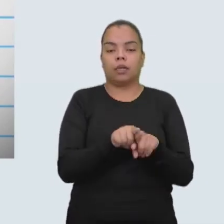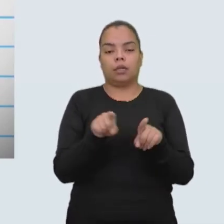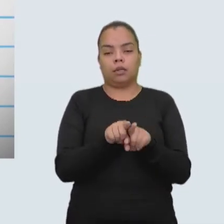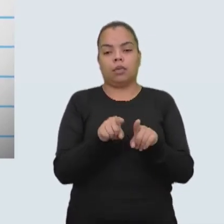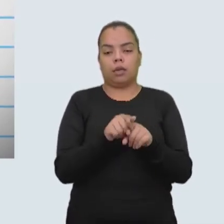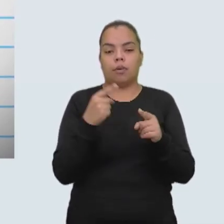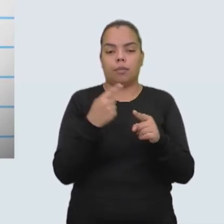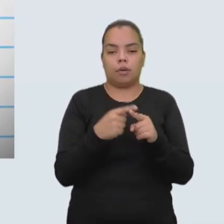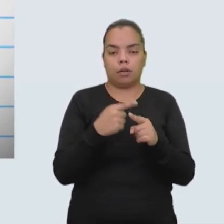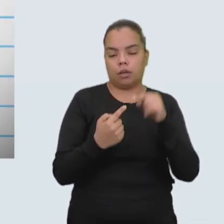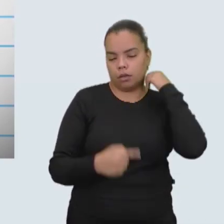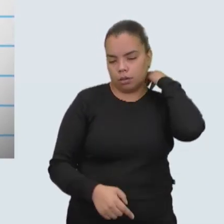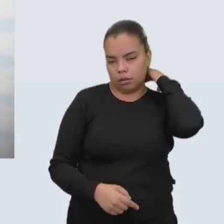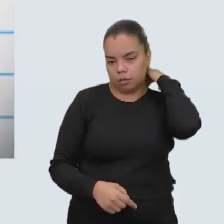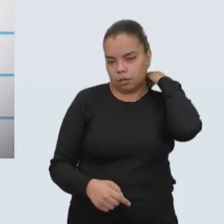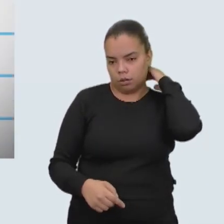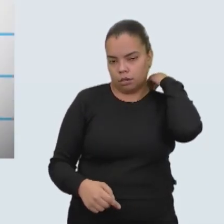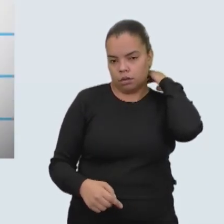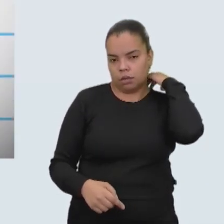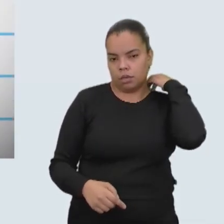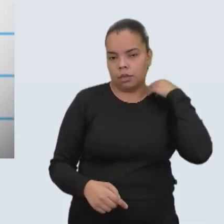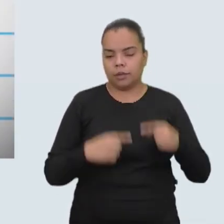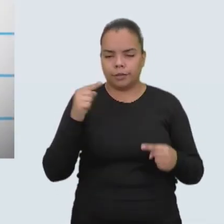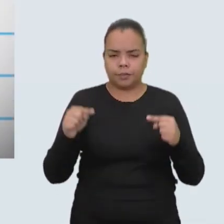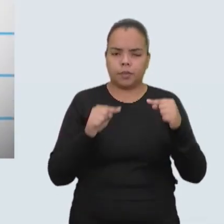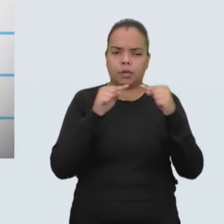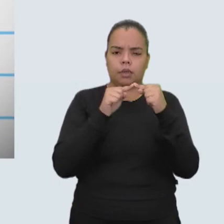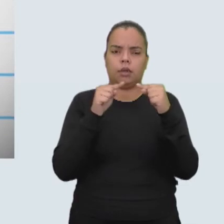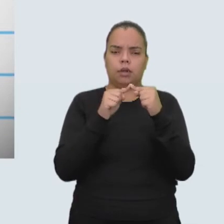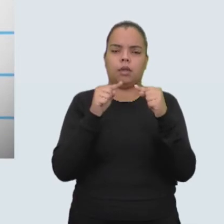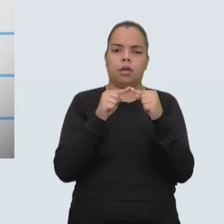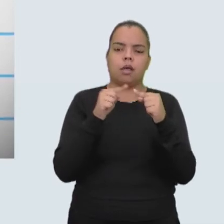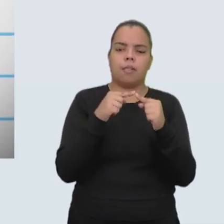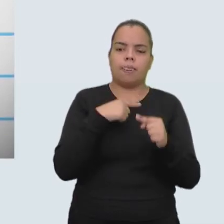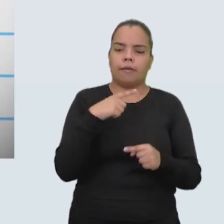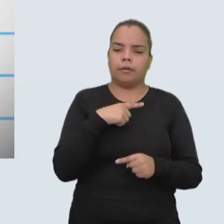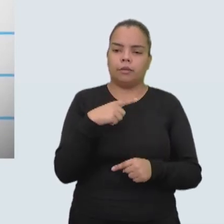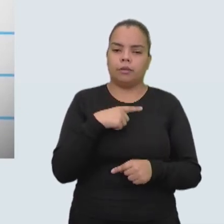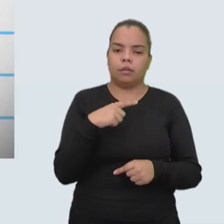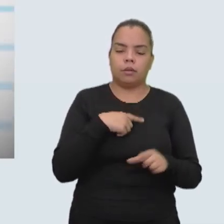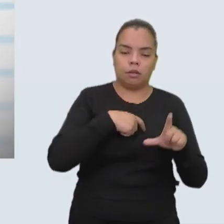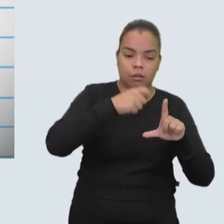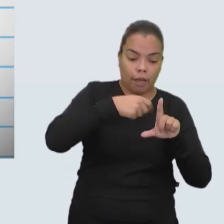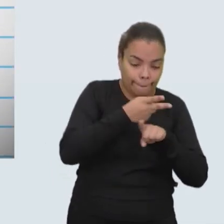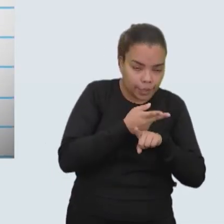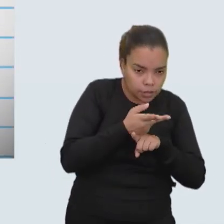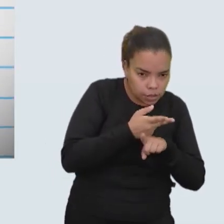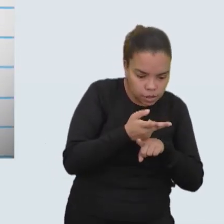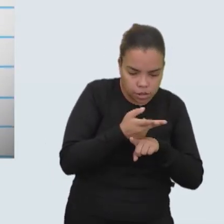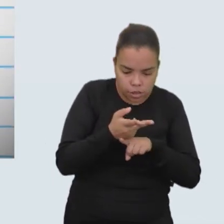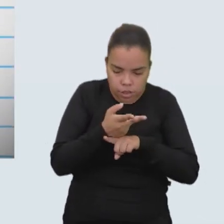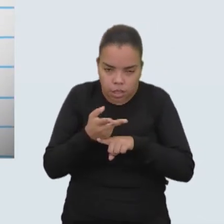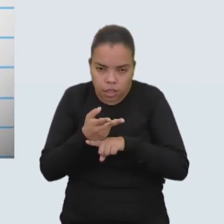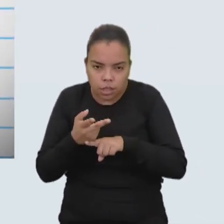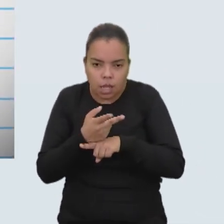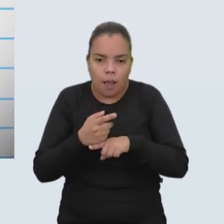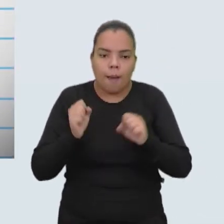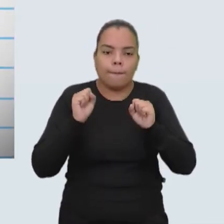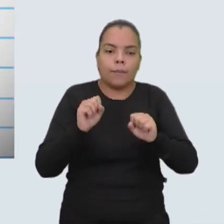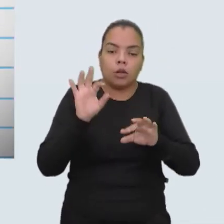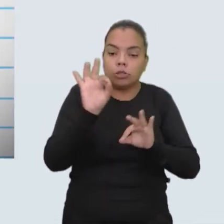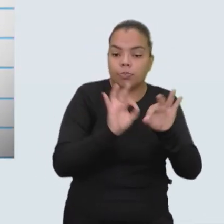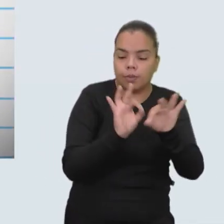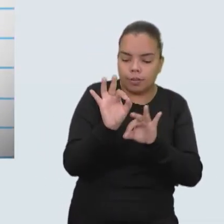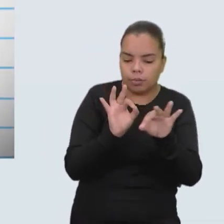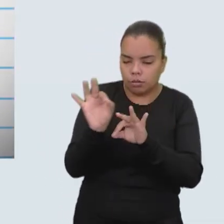de gênero servem. Detectam situações ligadas ao fator gênero e, diante delas, podem se traçar planos